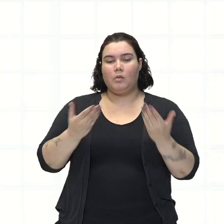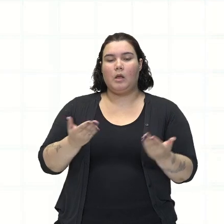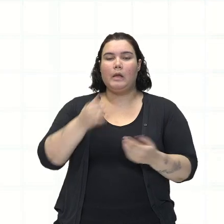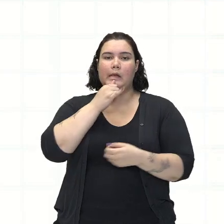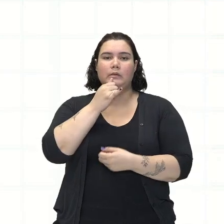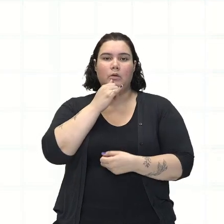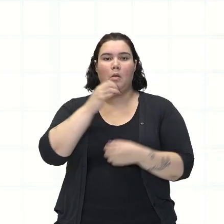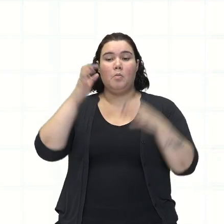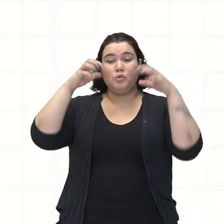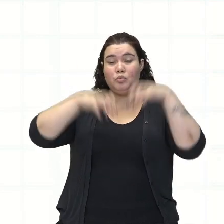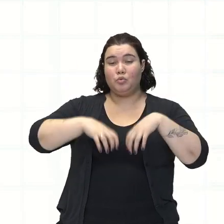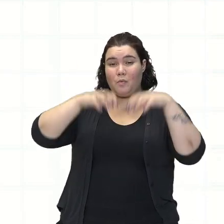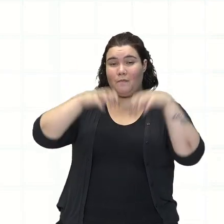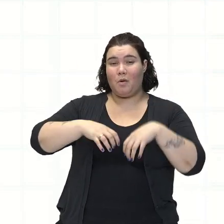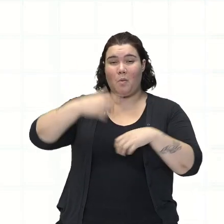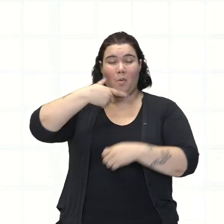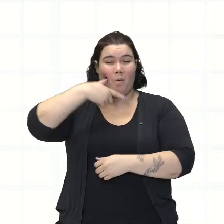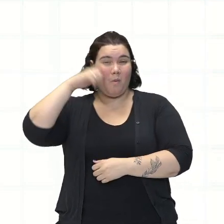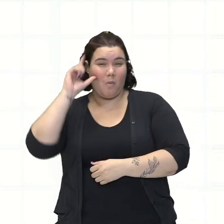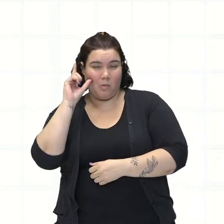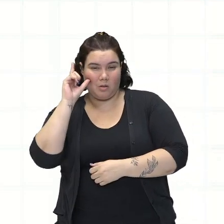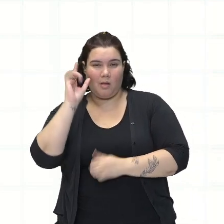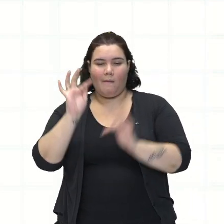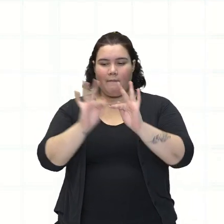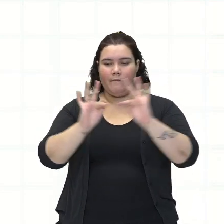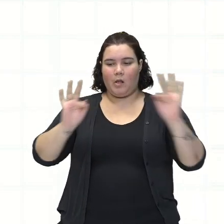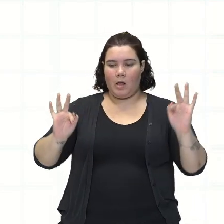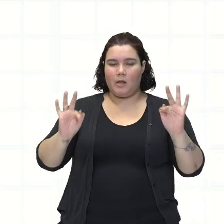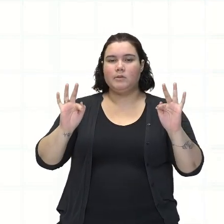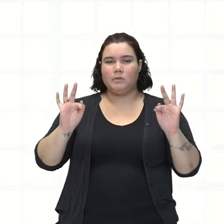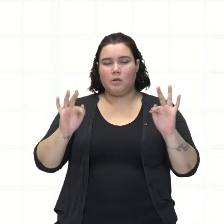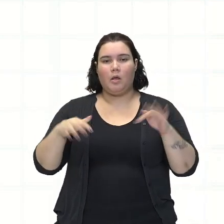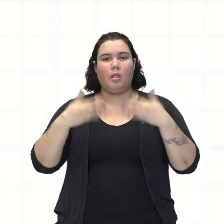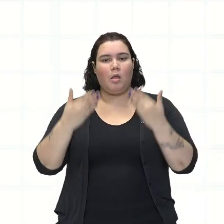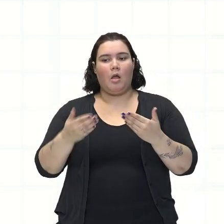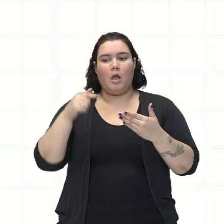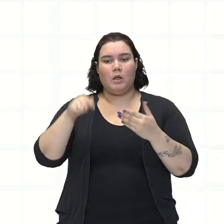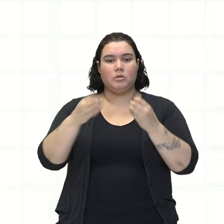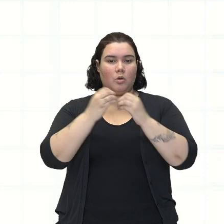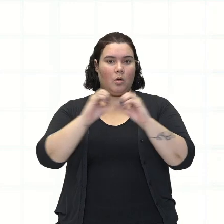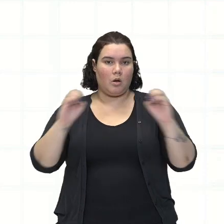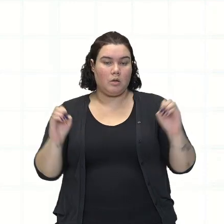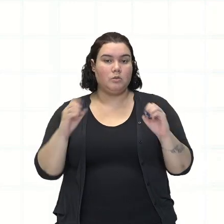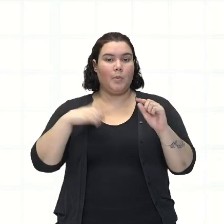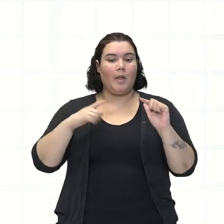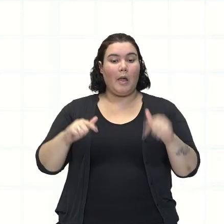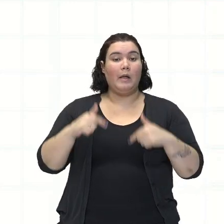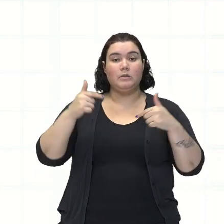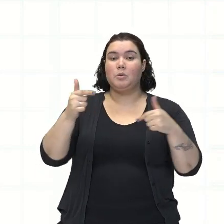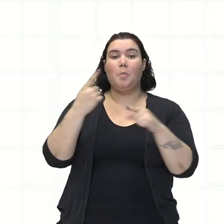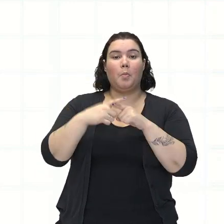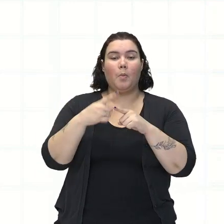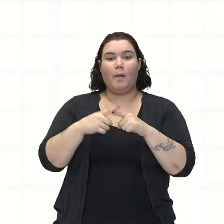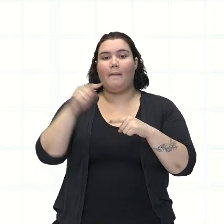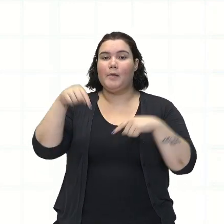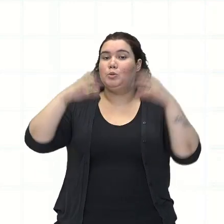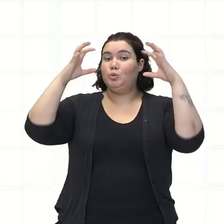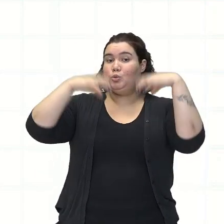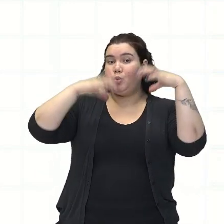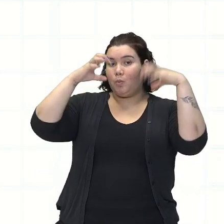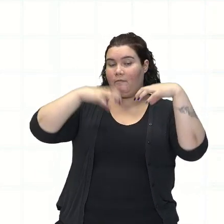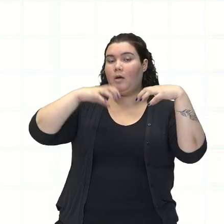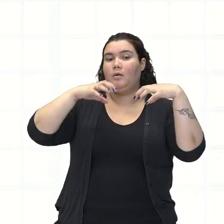ontem, toda a oração é um predicado. E eu tenho uma ação, porque choveu. Eu só não tenho um